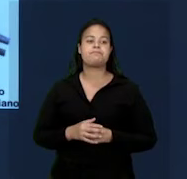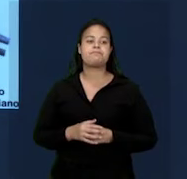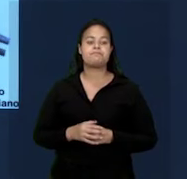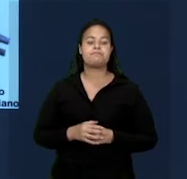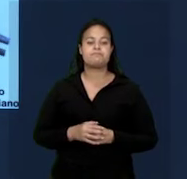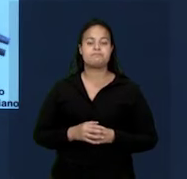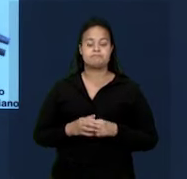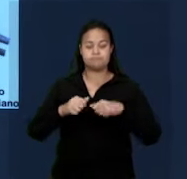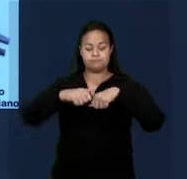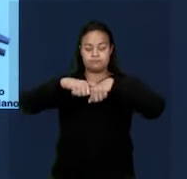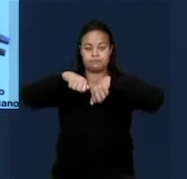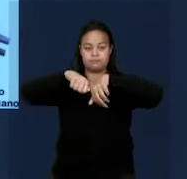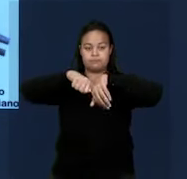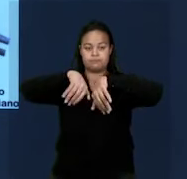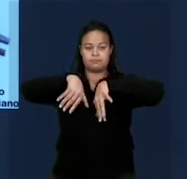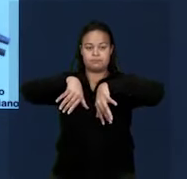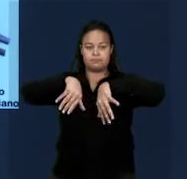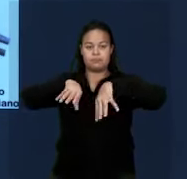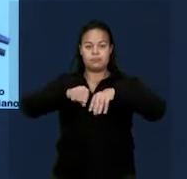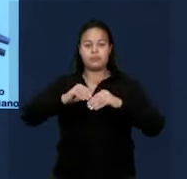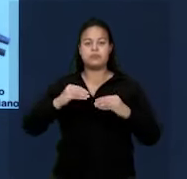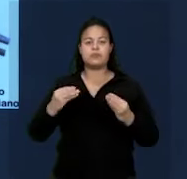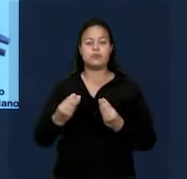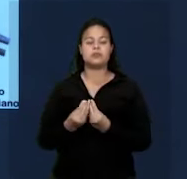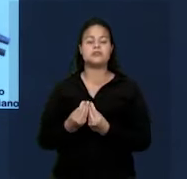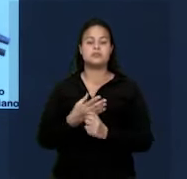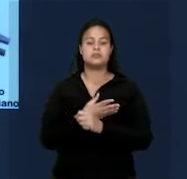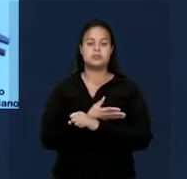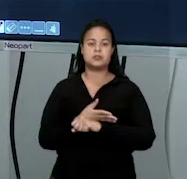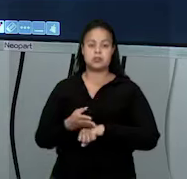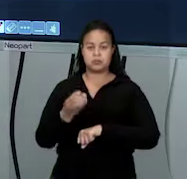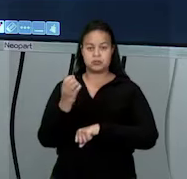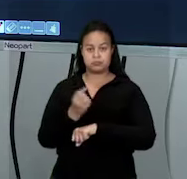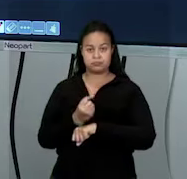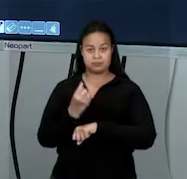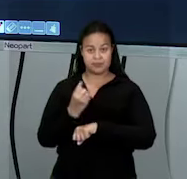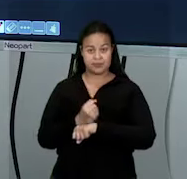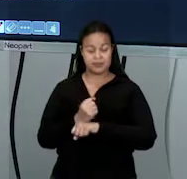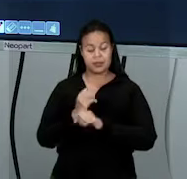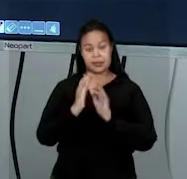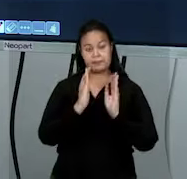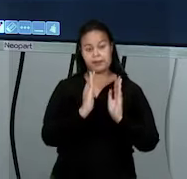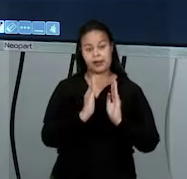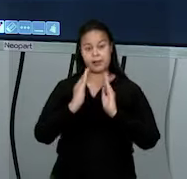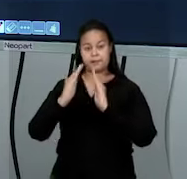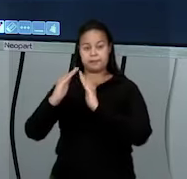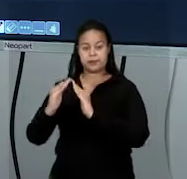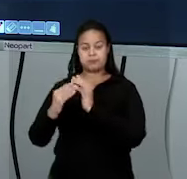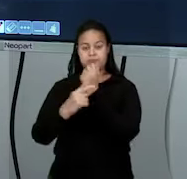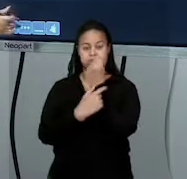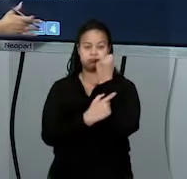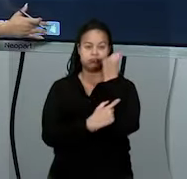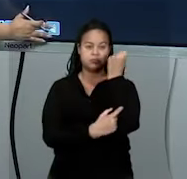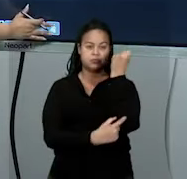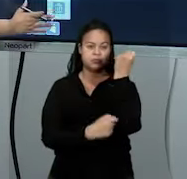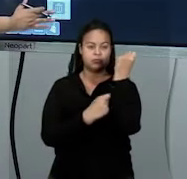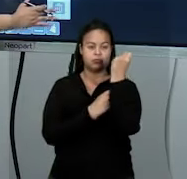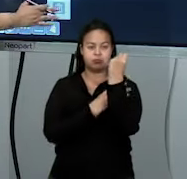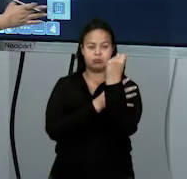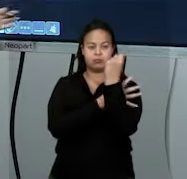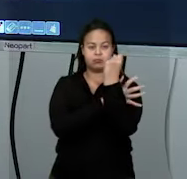de fora é chamada de substância branca. Essas são as partes da medula espinhal.